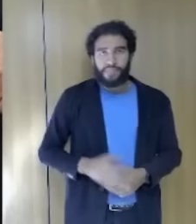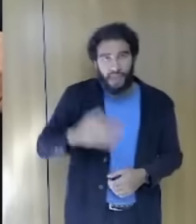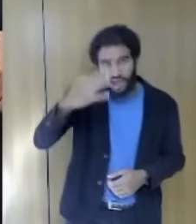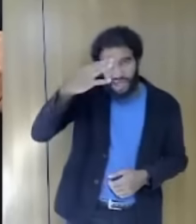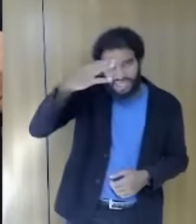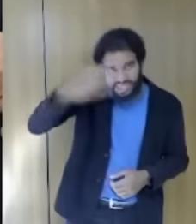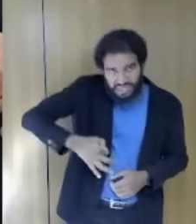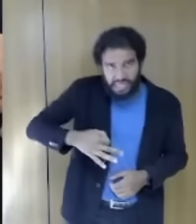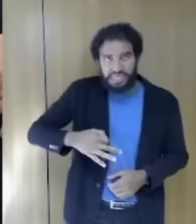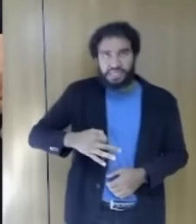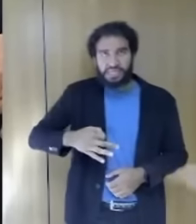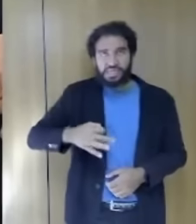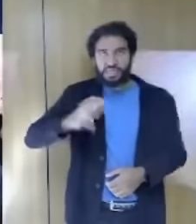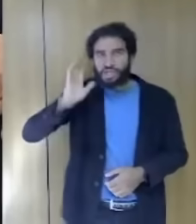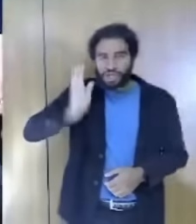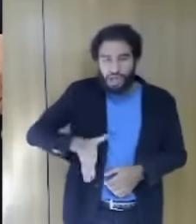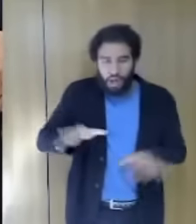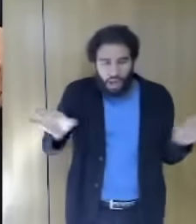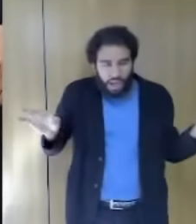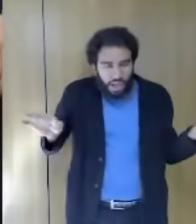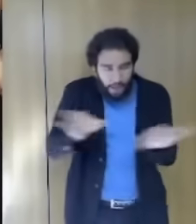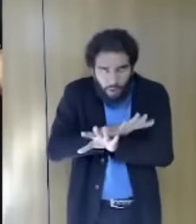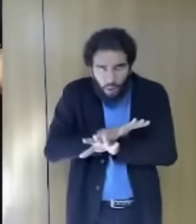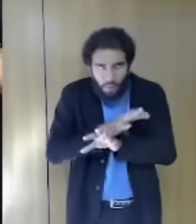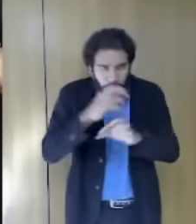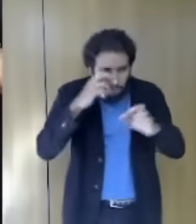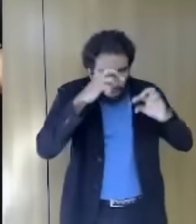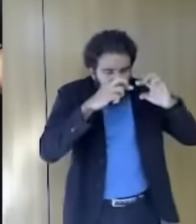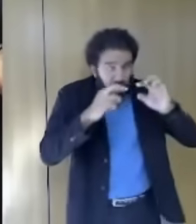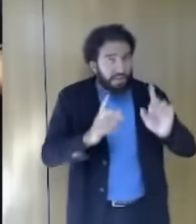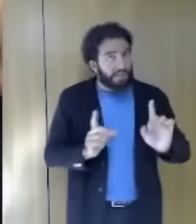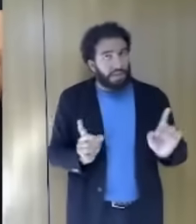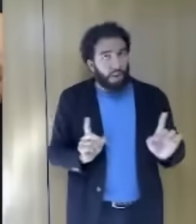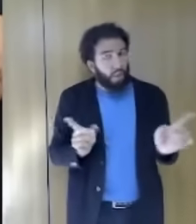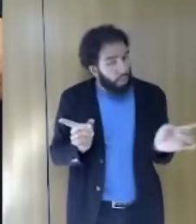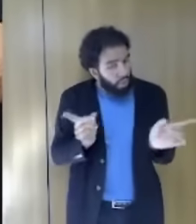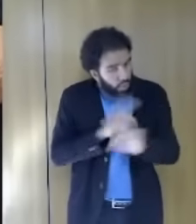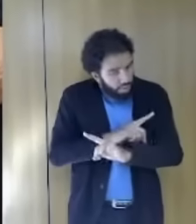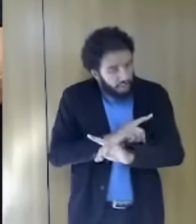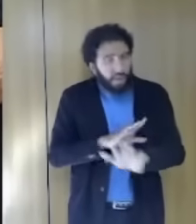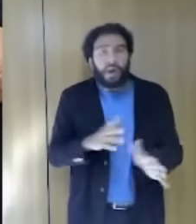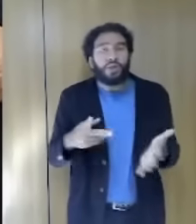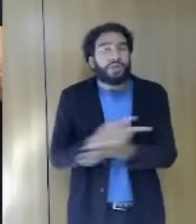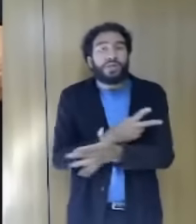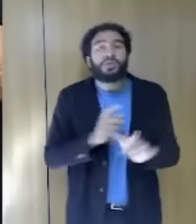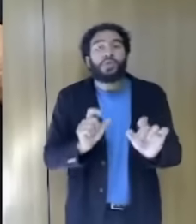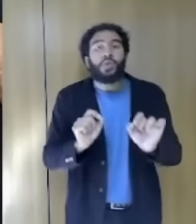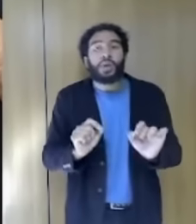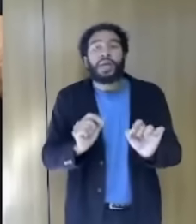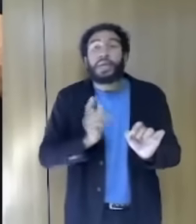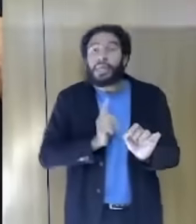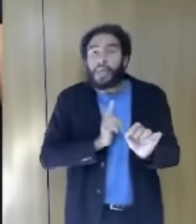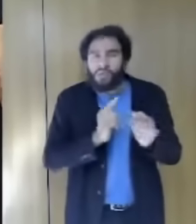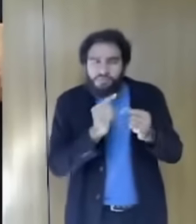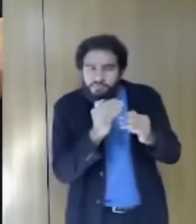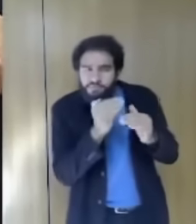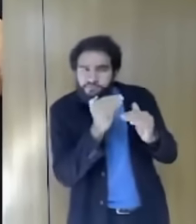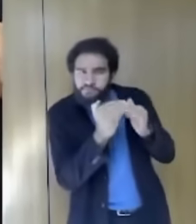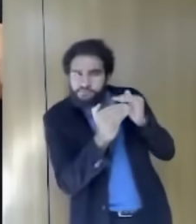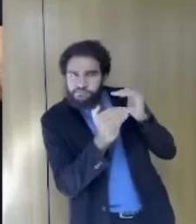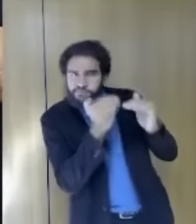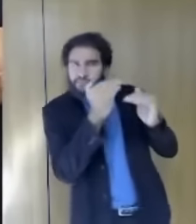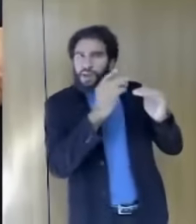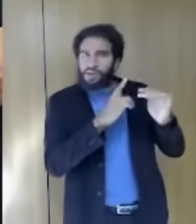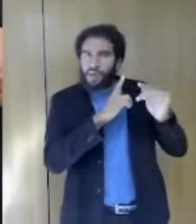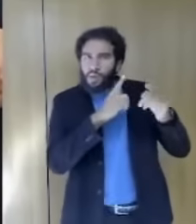acha concluída. Pelo contrário. O que acontece é que há um avanço, uma espécie de